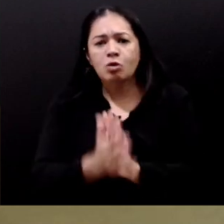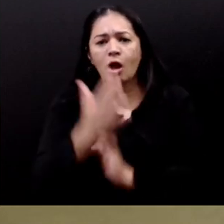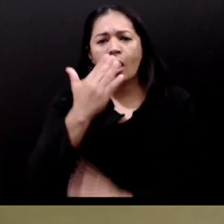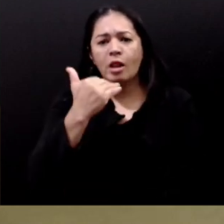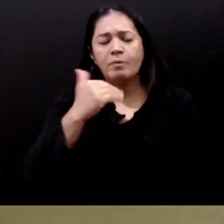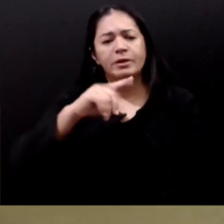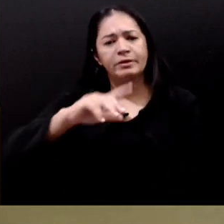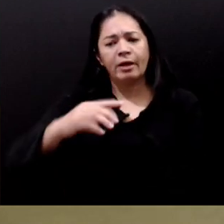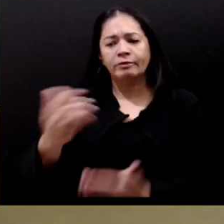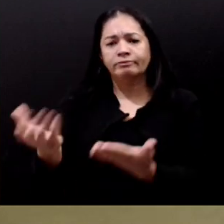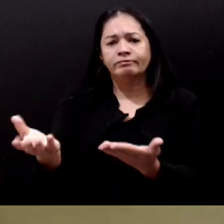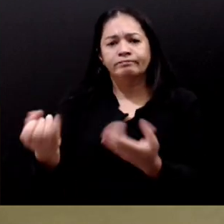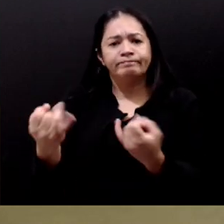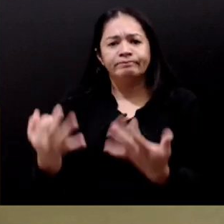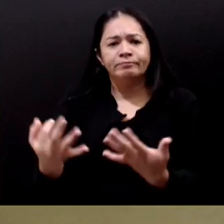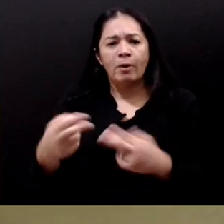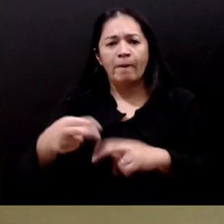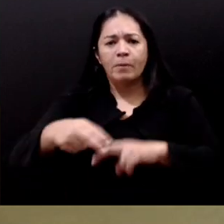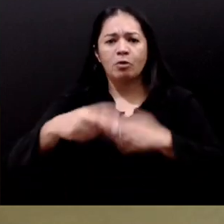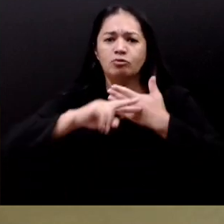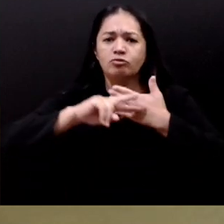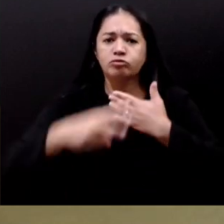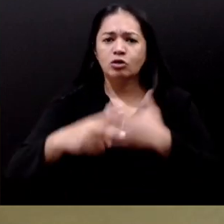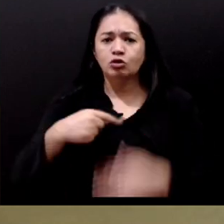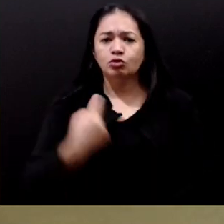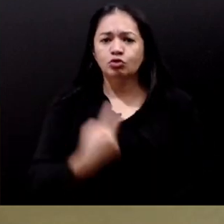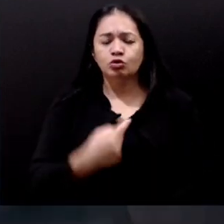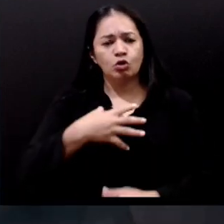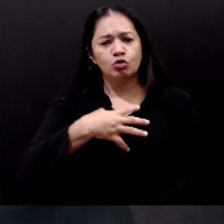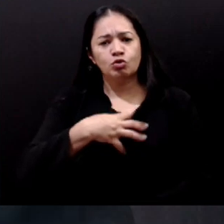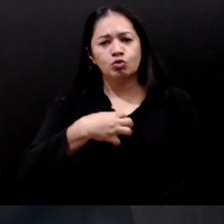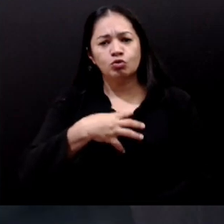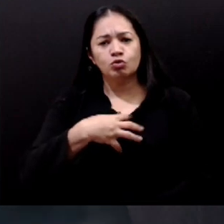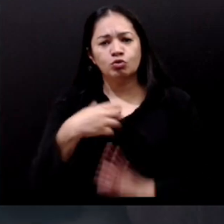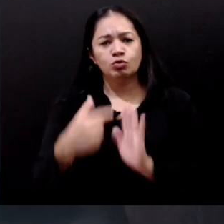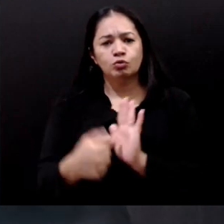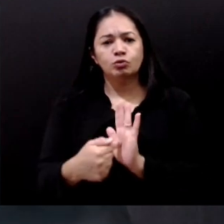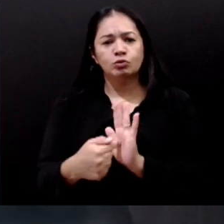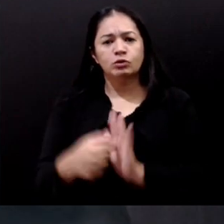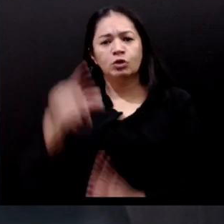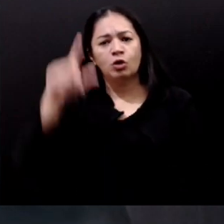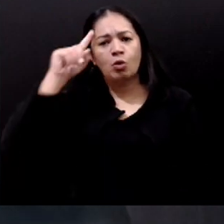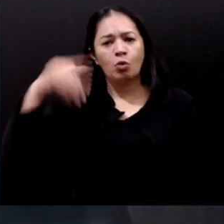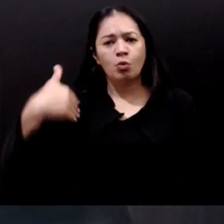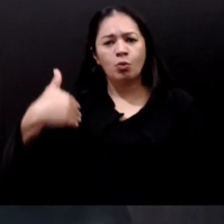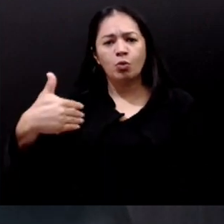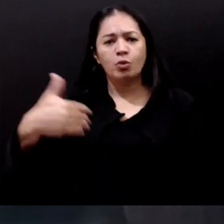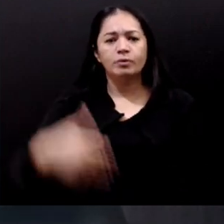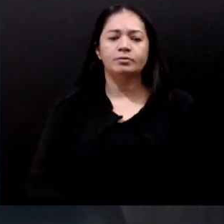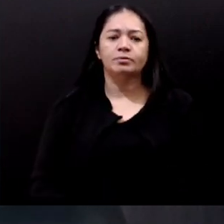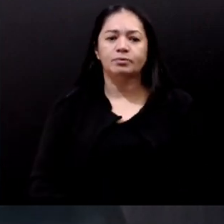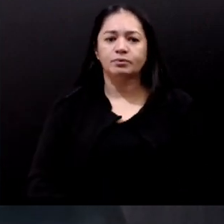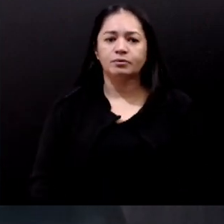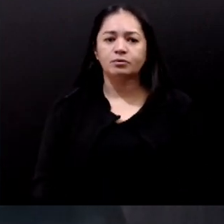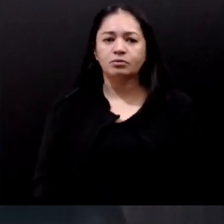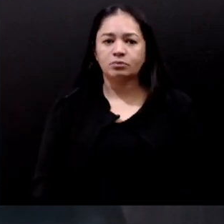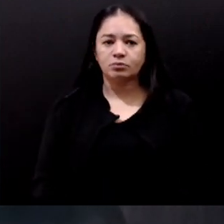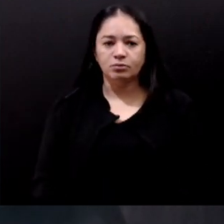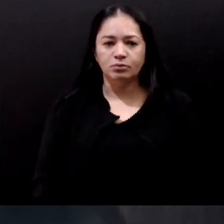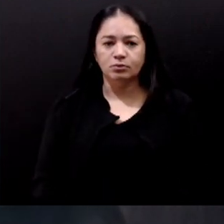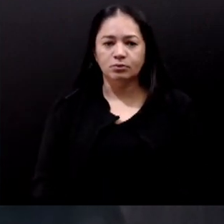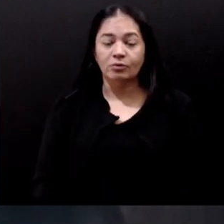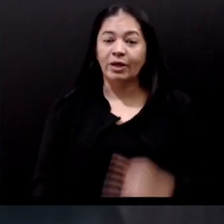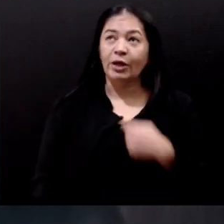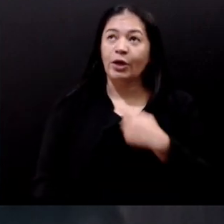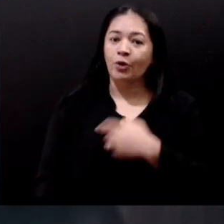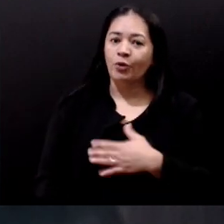relação ao impacto no nosso comportamento alimentar diário? Bom, eu gosto de brincar que, assim, alimentação